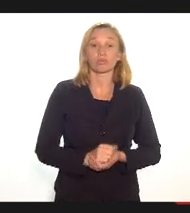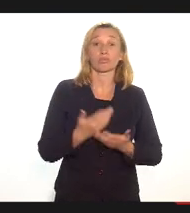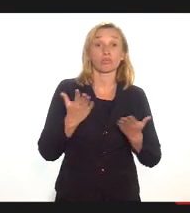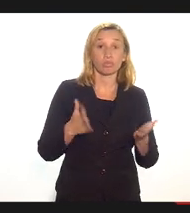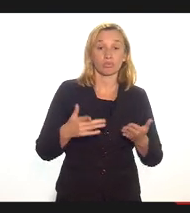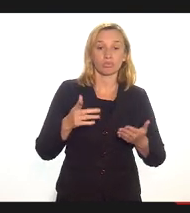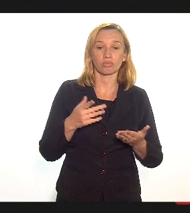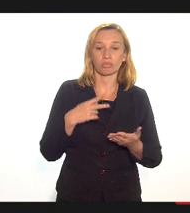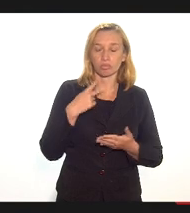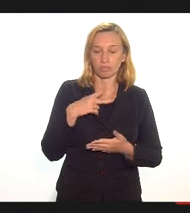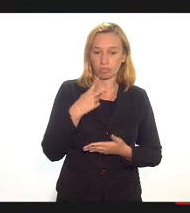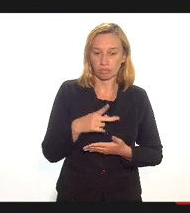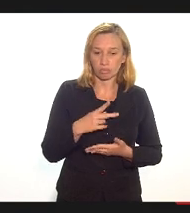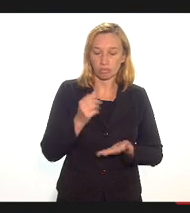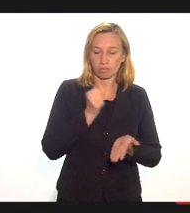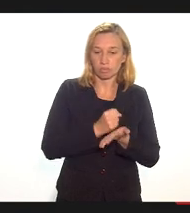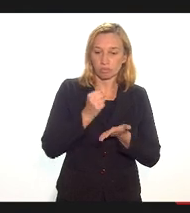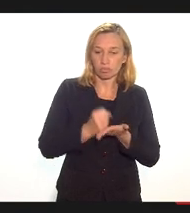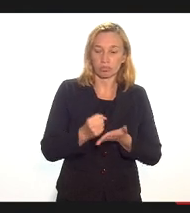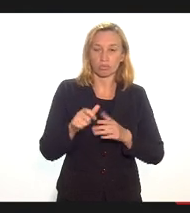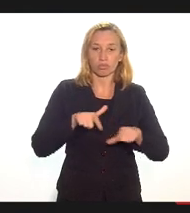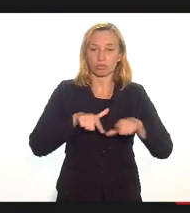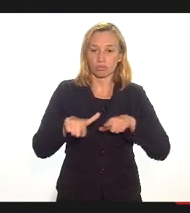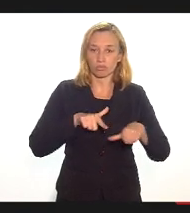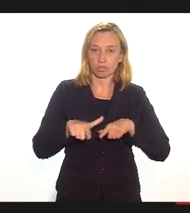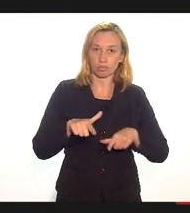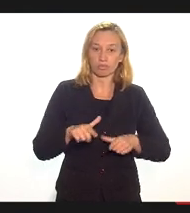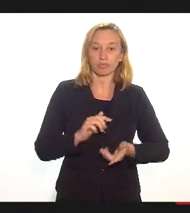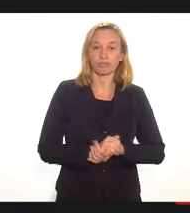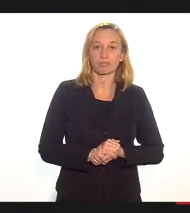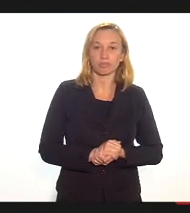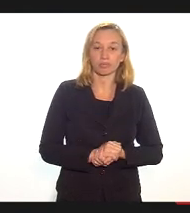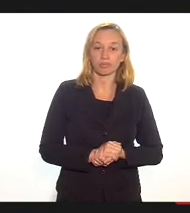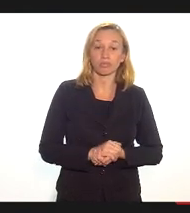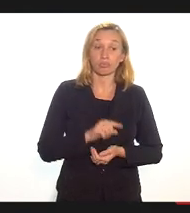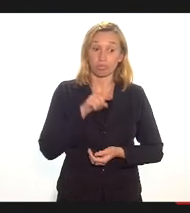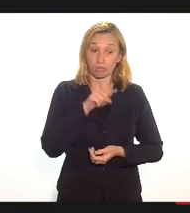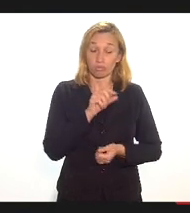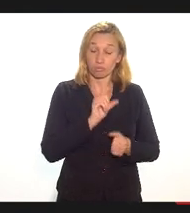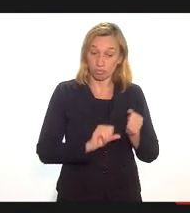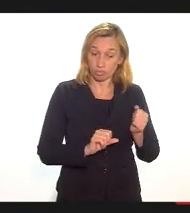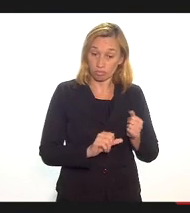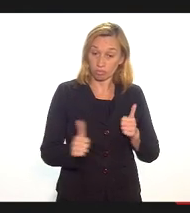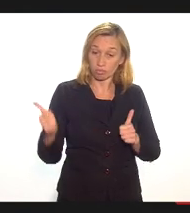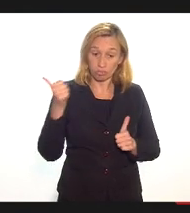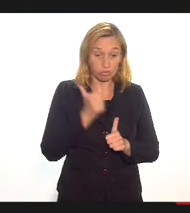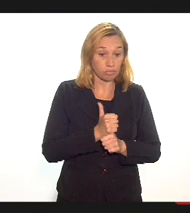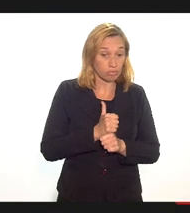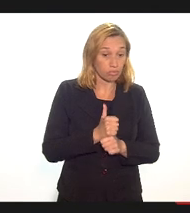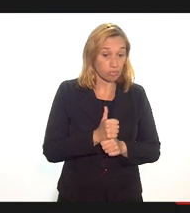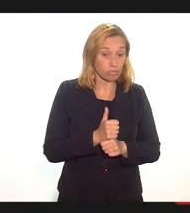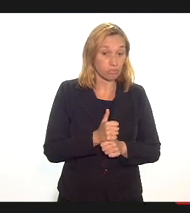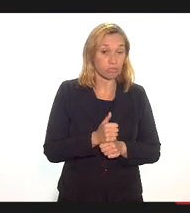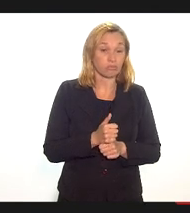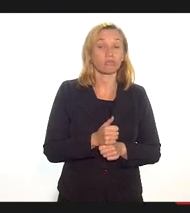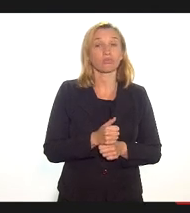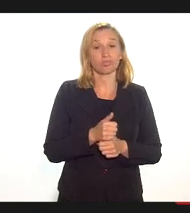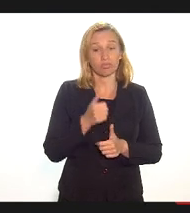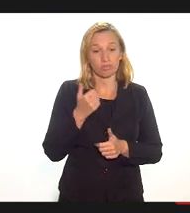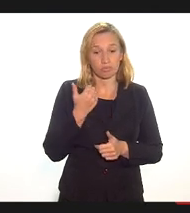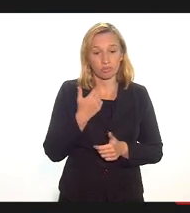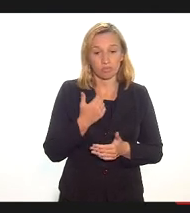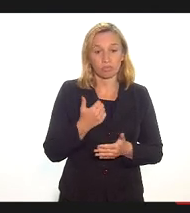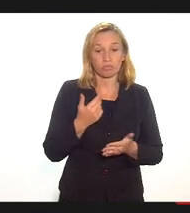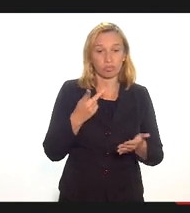essa ruptura do contrato de trabalho como demissão, porque o que eles fizeram em substituição foi uma grande fraude, que